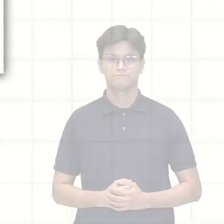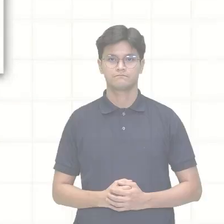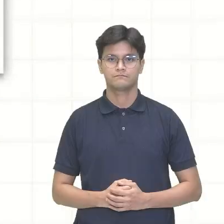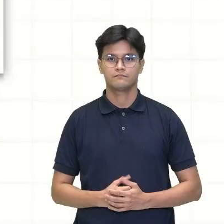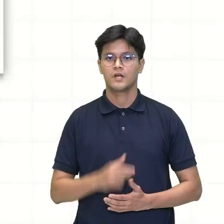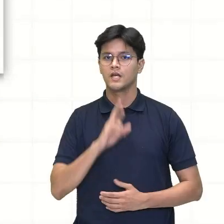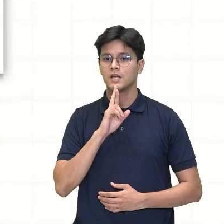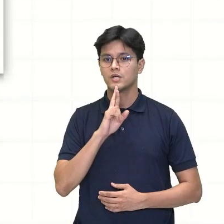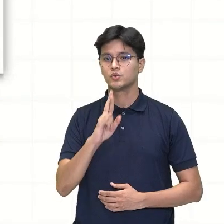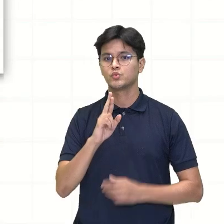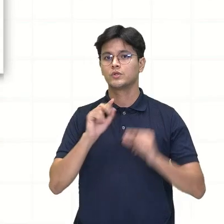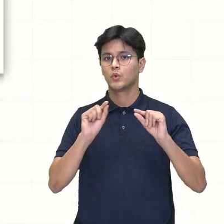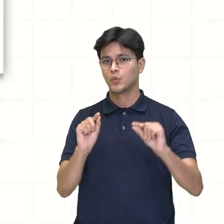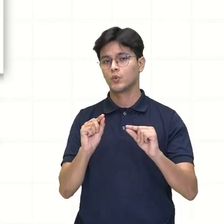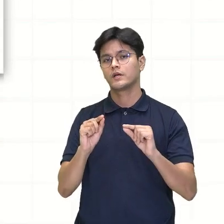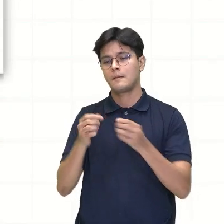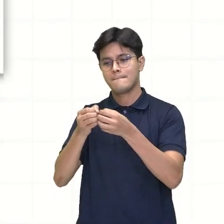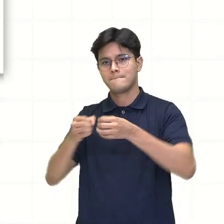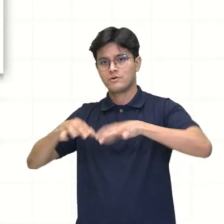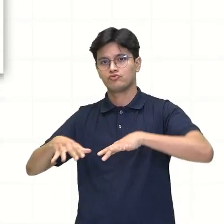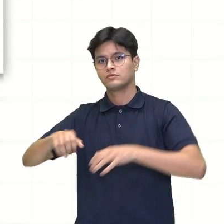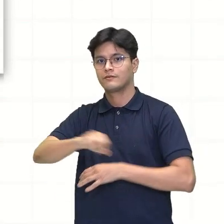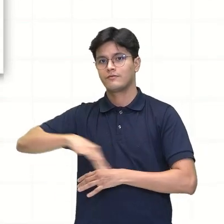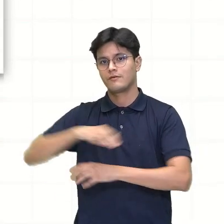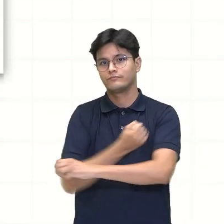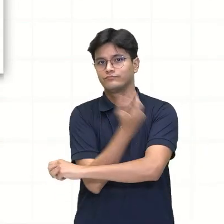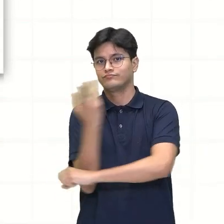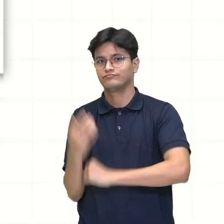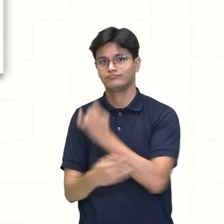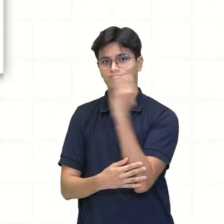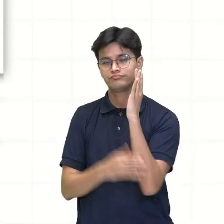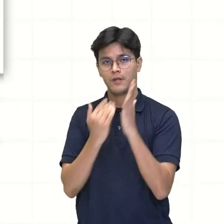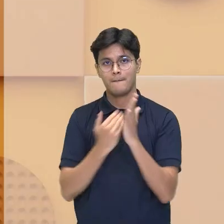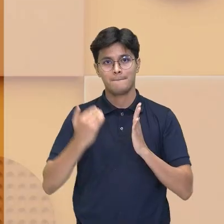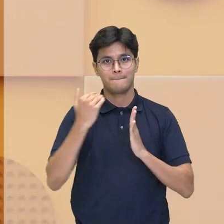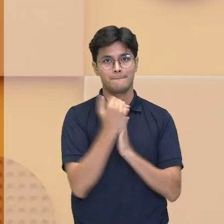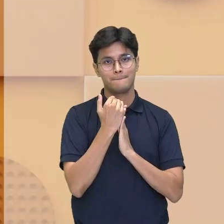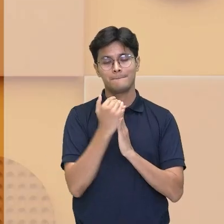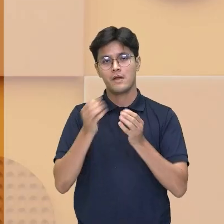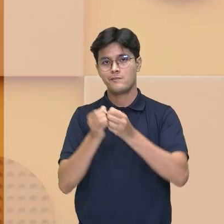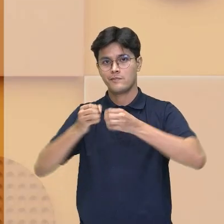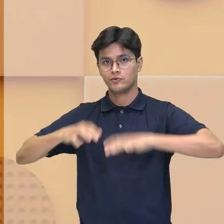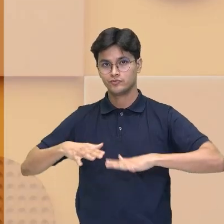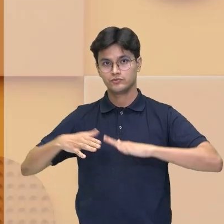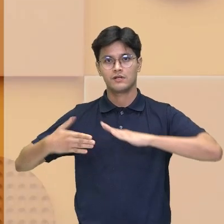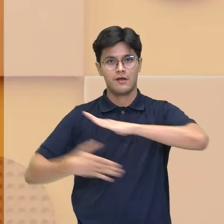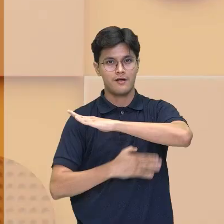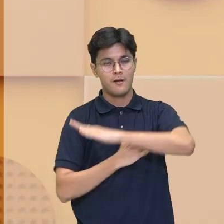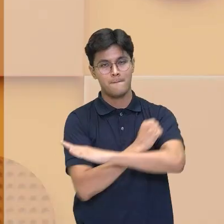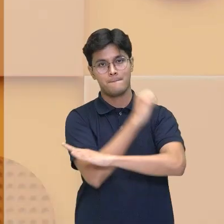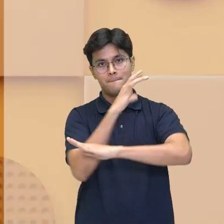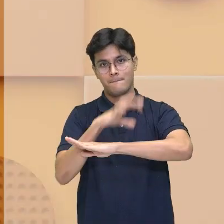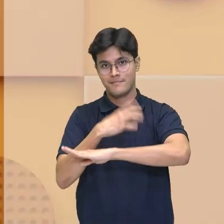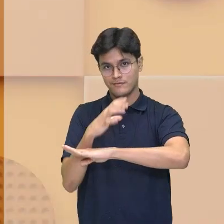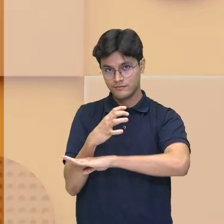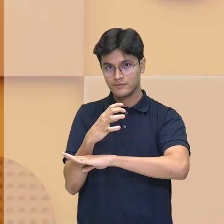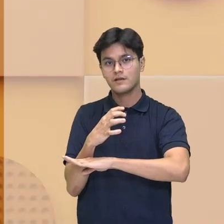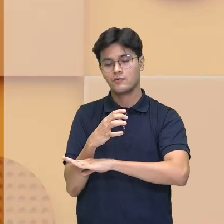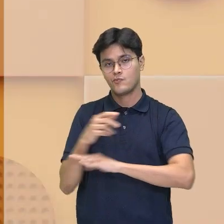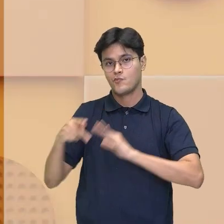aí elevado para aquela biodiversidade, para aqueles ecossistemas que estão ali inseridos, né? Então, você